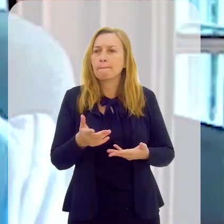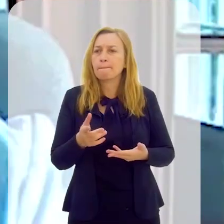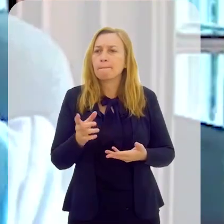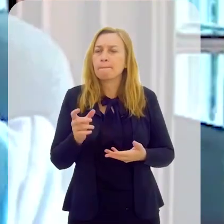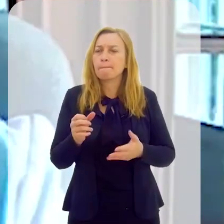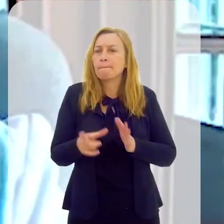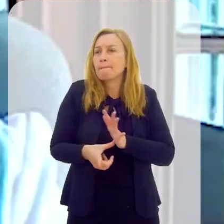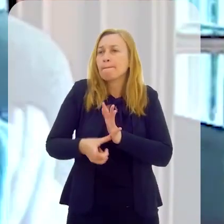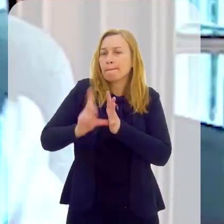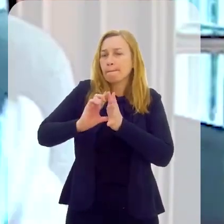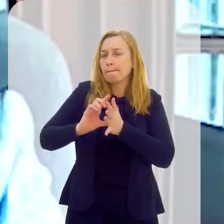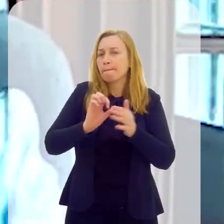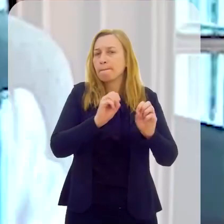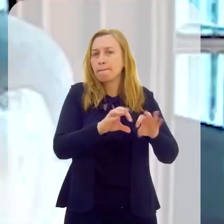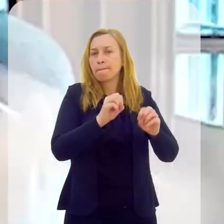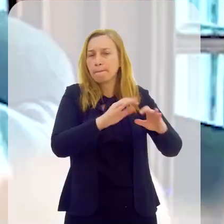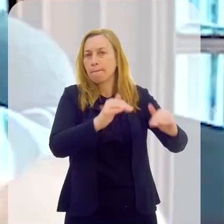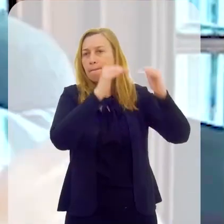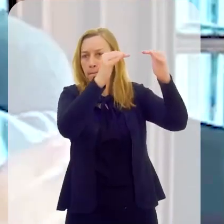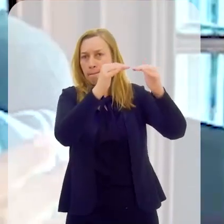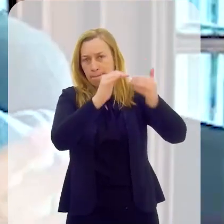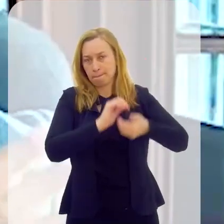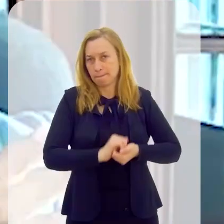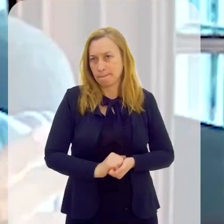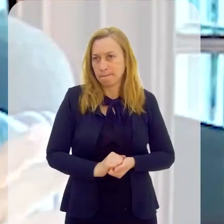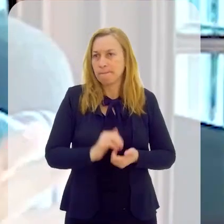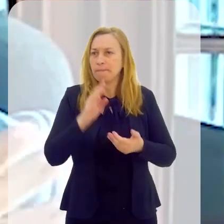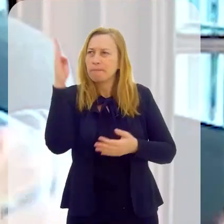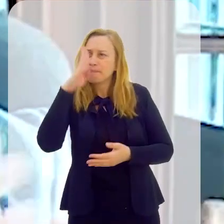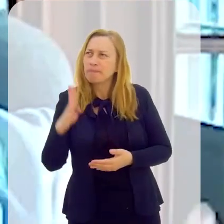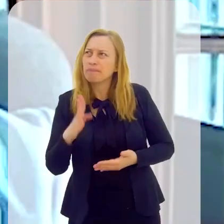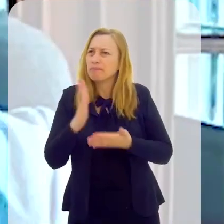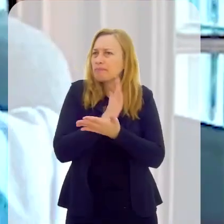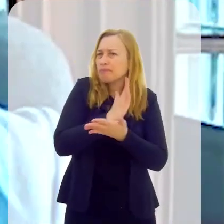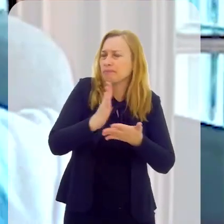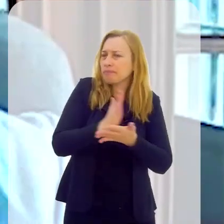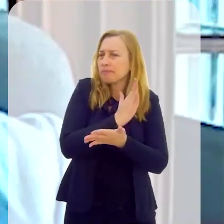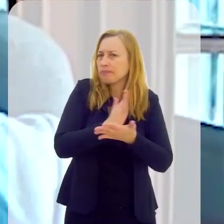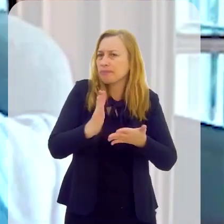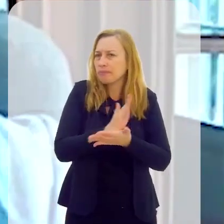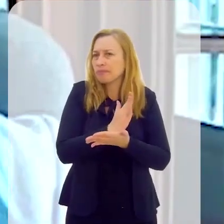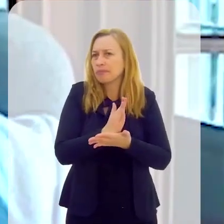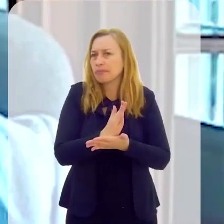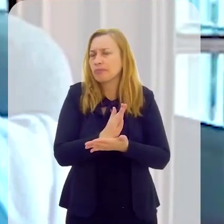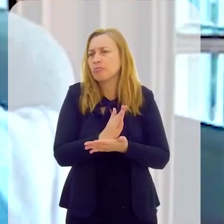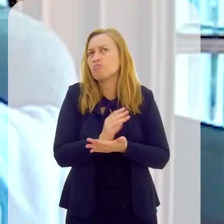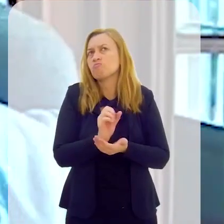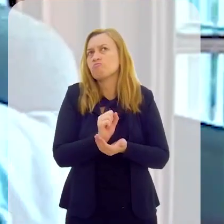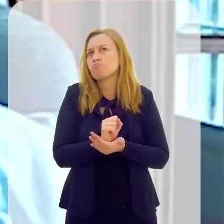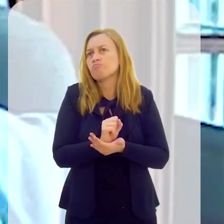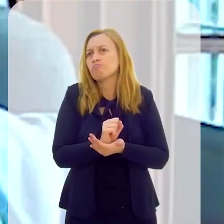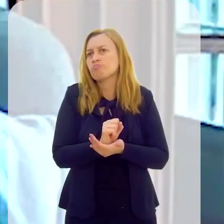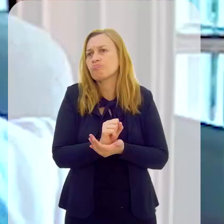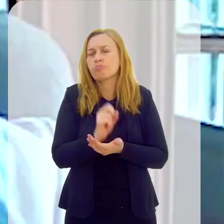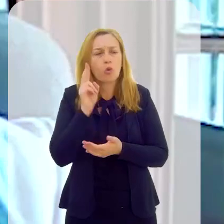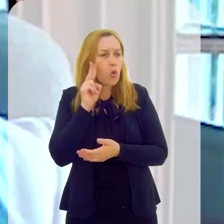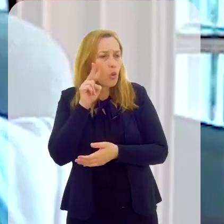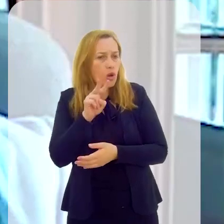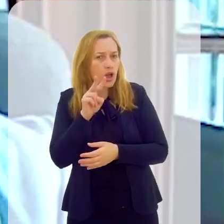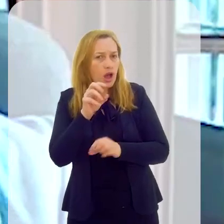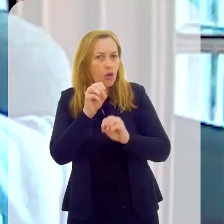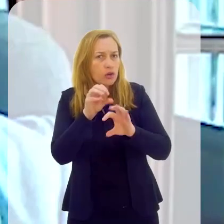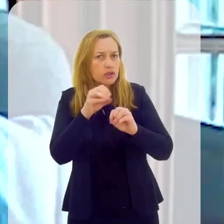olhar muito o que vem antes do ensino superior. Né? O Brasil, às vezes, tem uma tendência, digamos